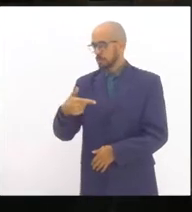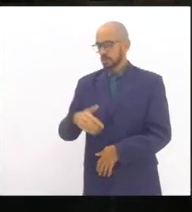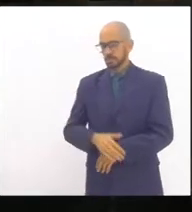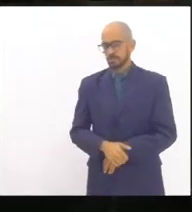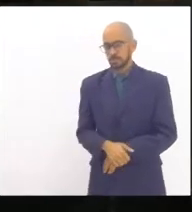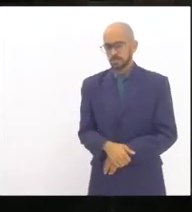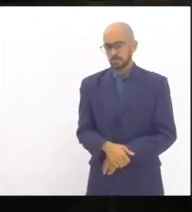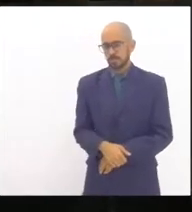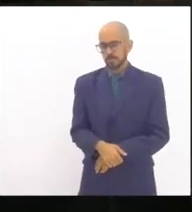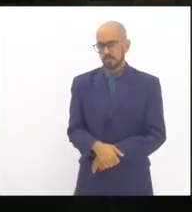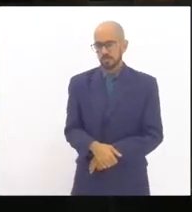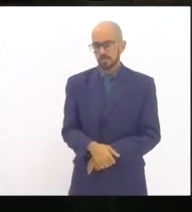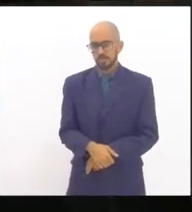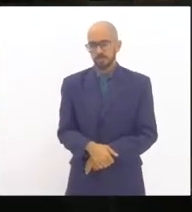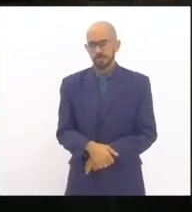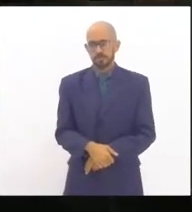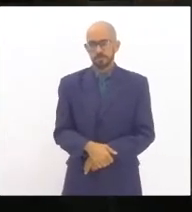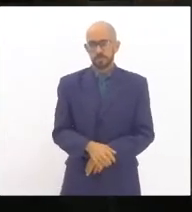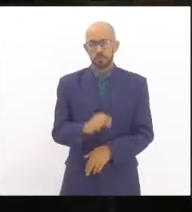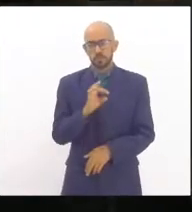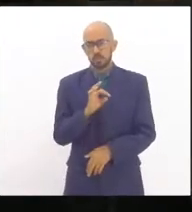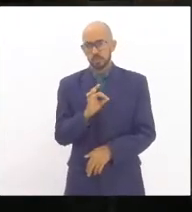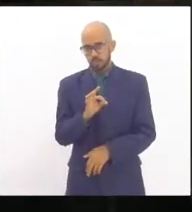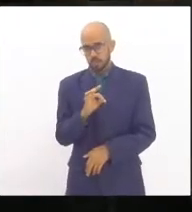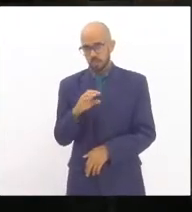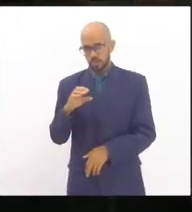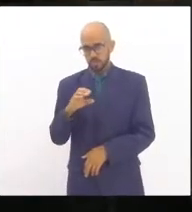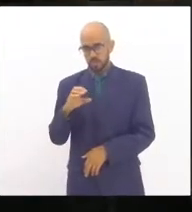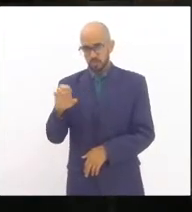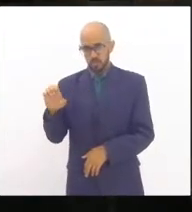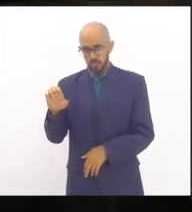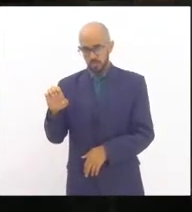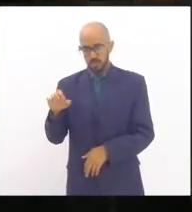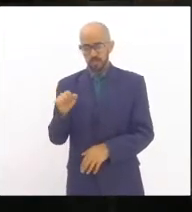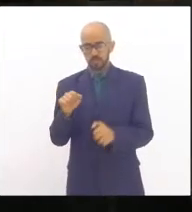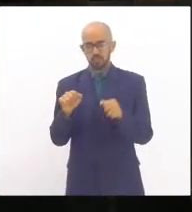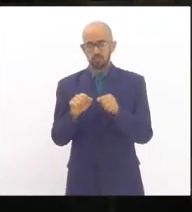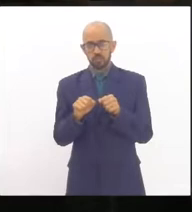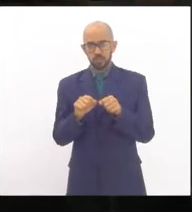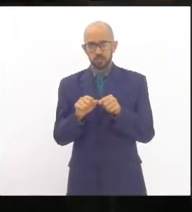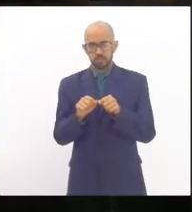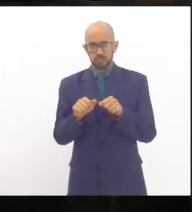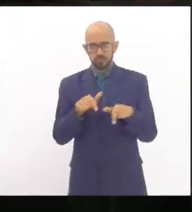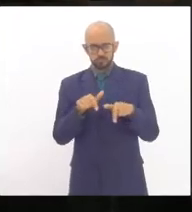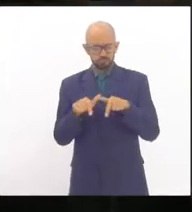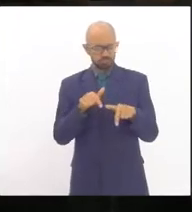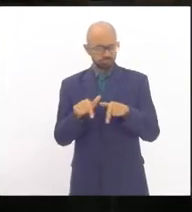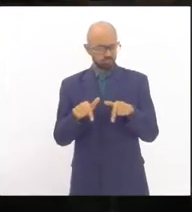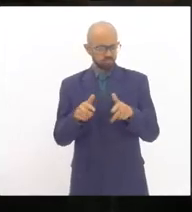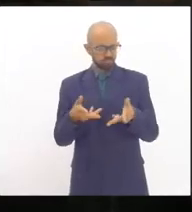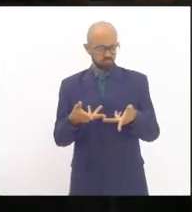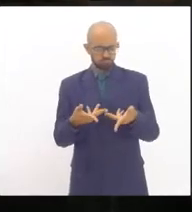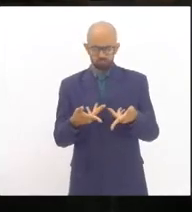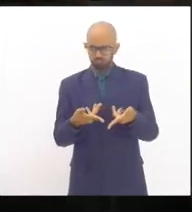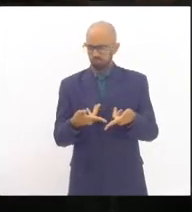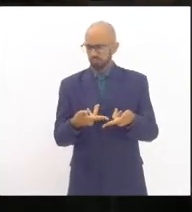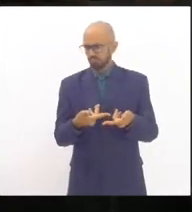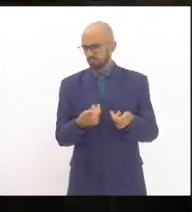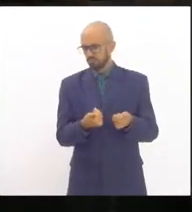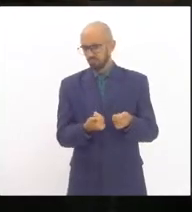e em que o Tribunal de Contas fez um trabalho da melhor qualidade